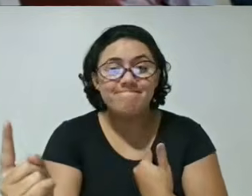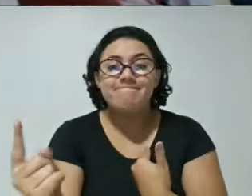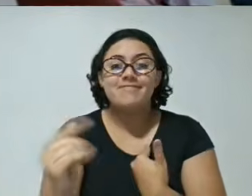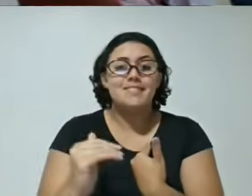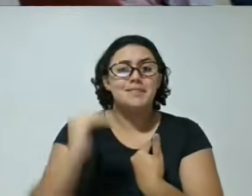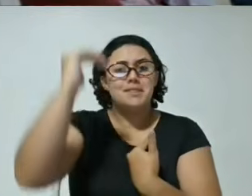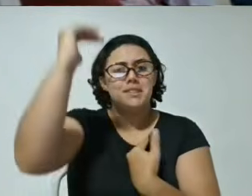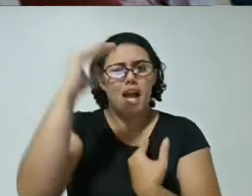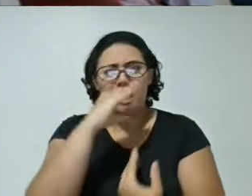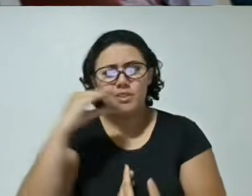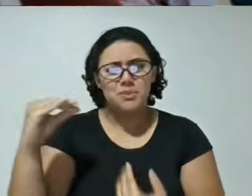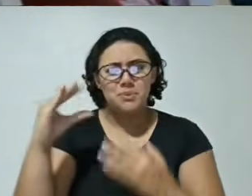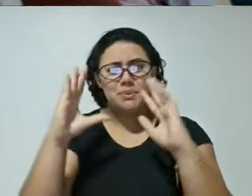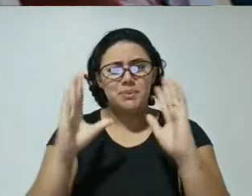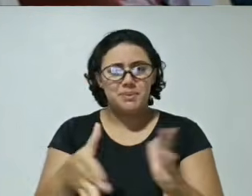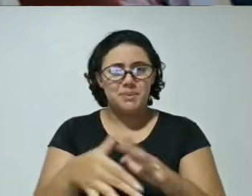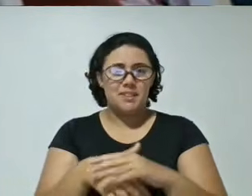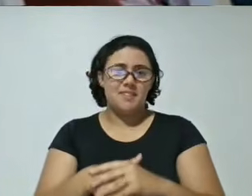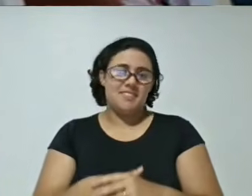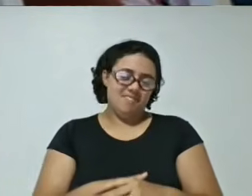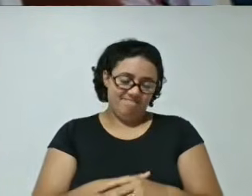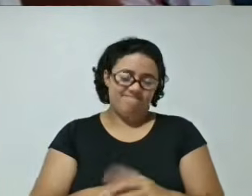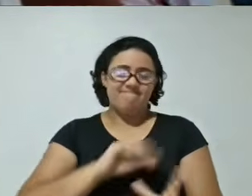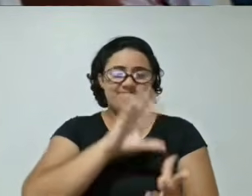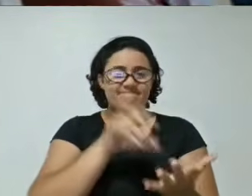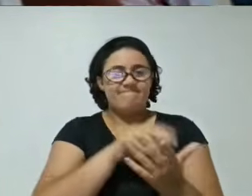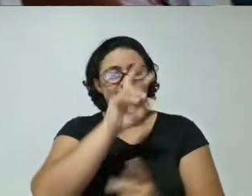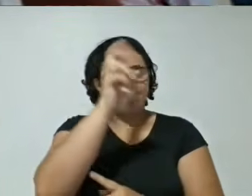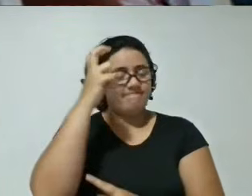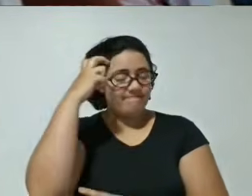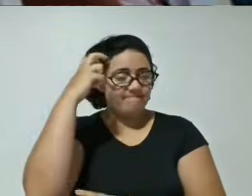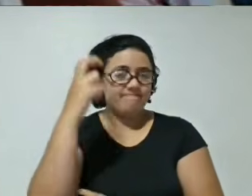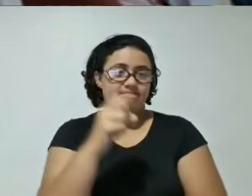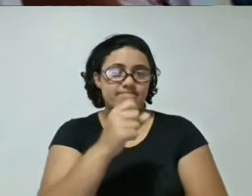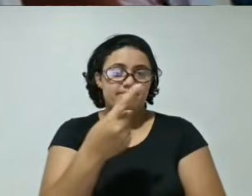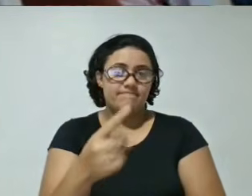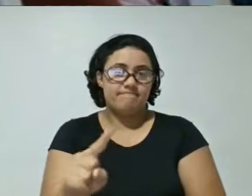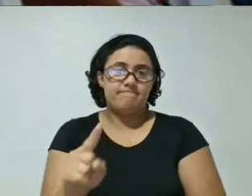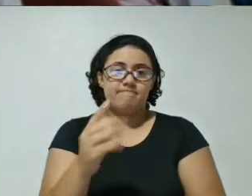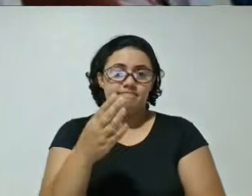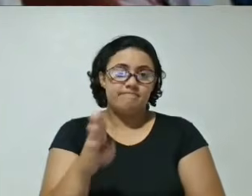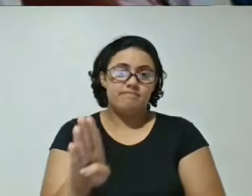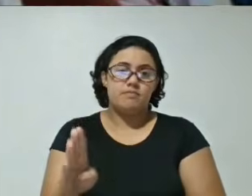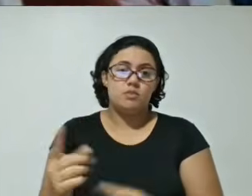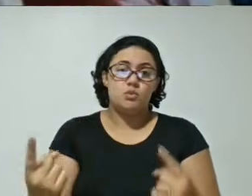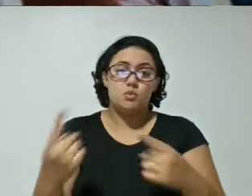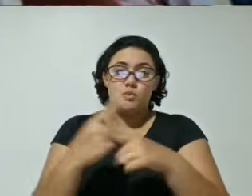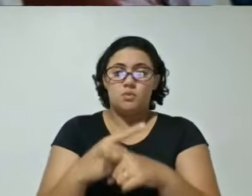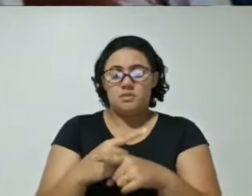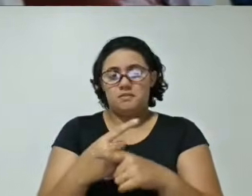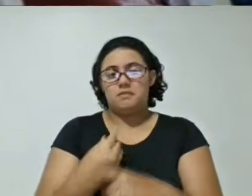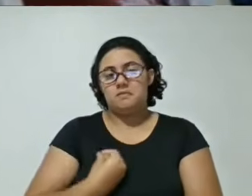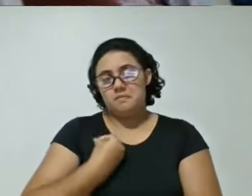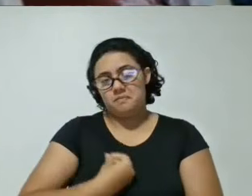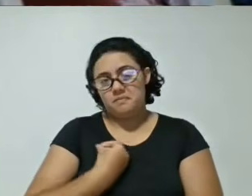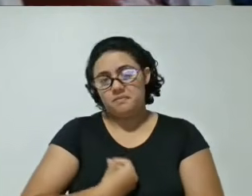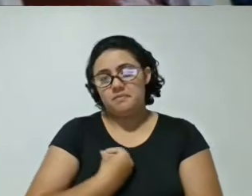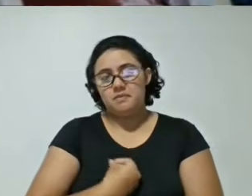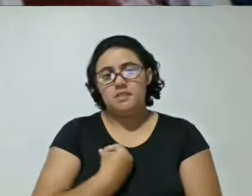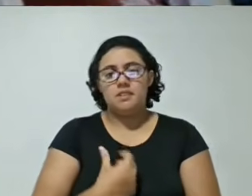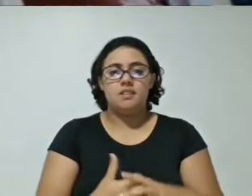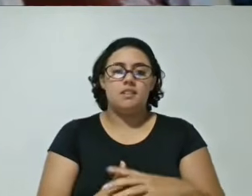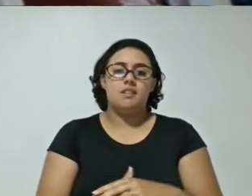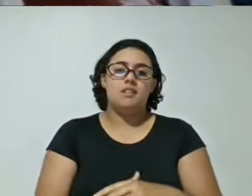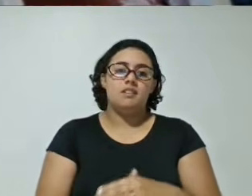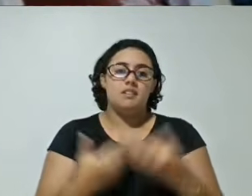muito interessante, e o tanto que o São Bernardo, que o Centro Cultural São Bernardo cruza essas vidas ali, né? Mas vou me apresentar, eu